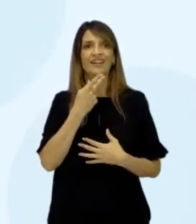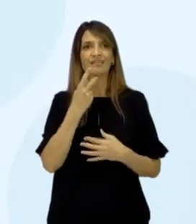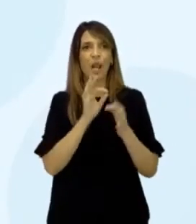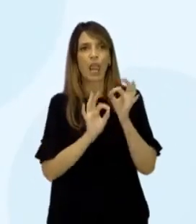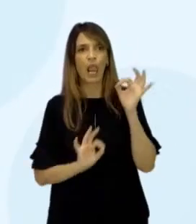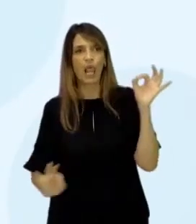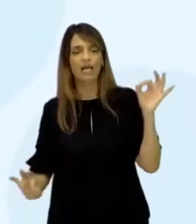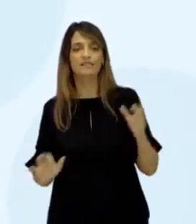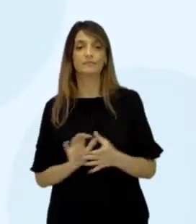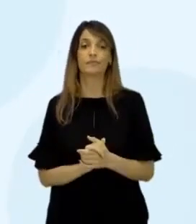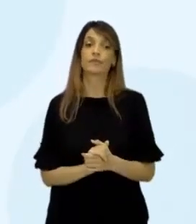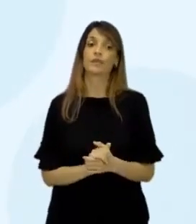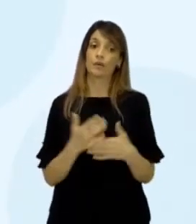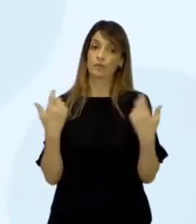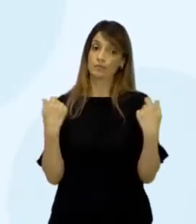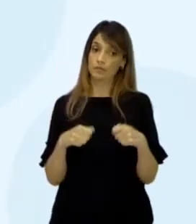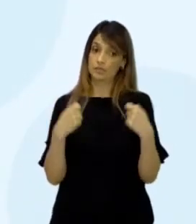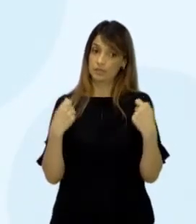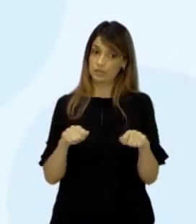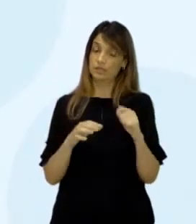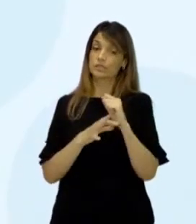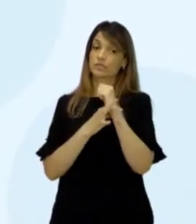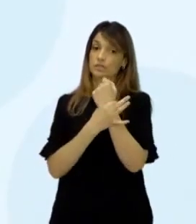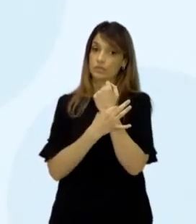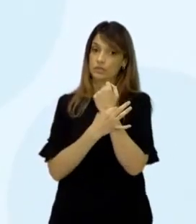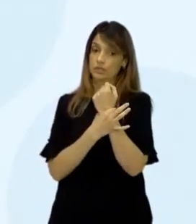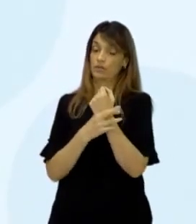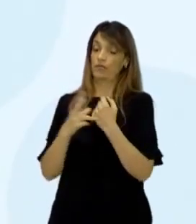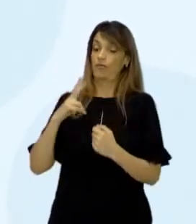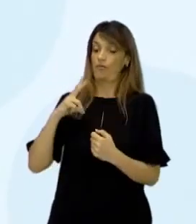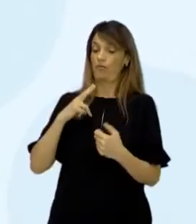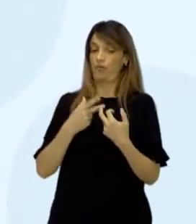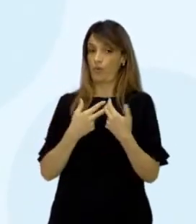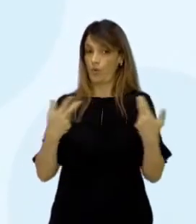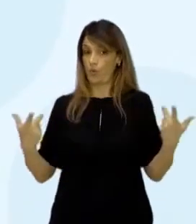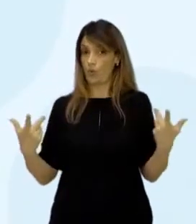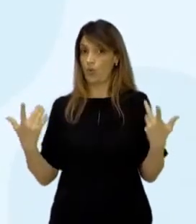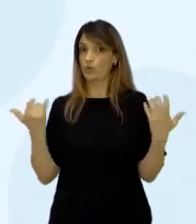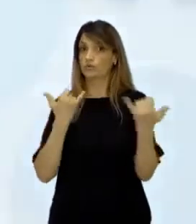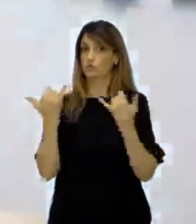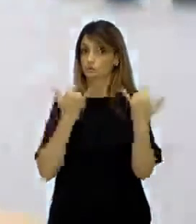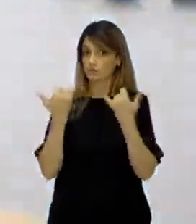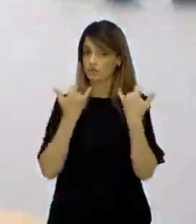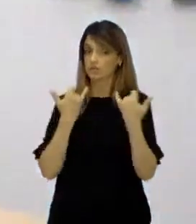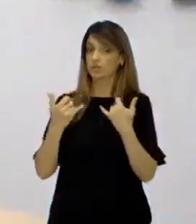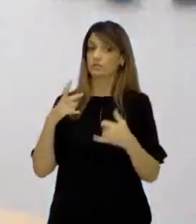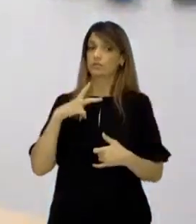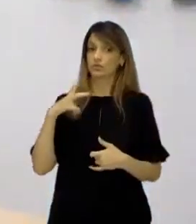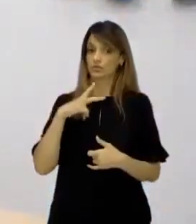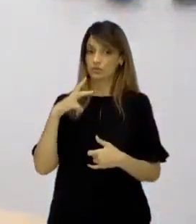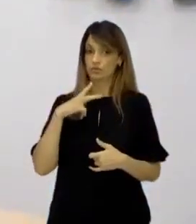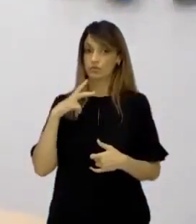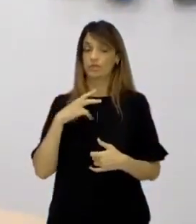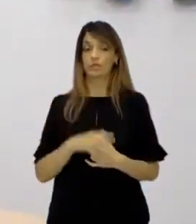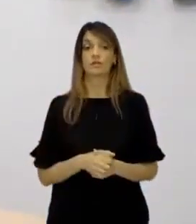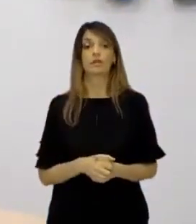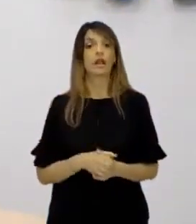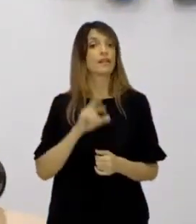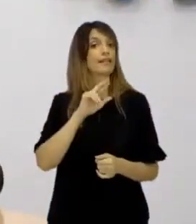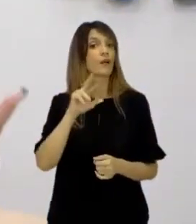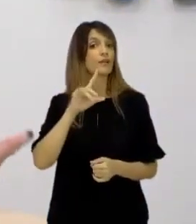à privacidade, então quer dizer, essa proteção à privacidade, ela entra em vários níveis, tanto que não é